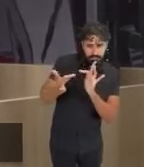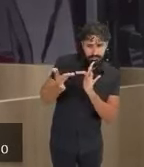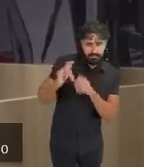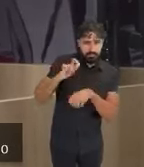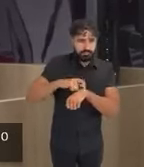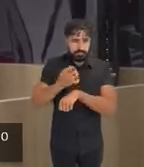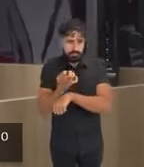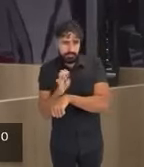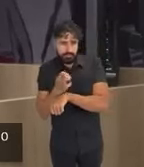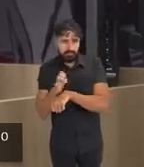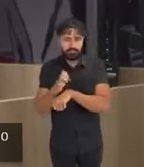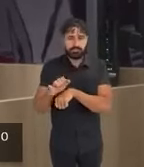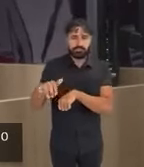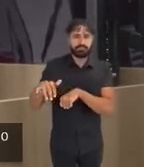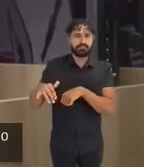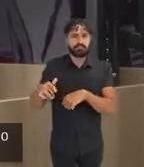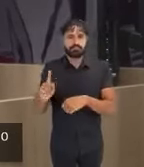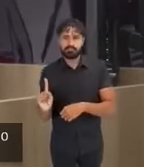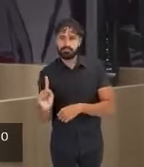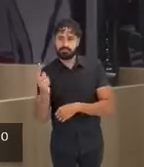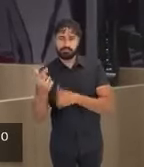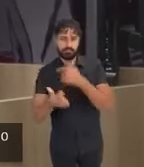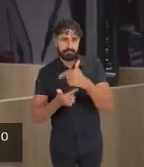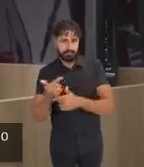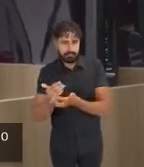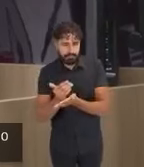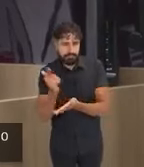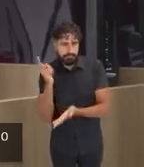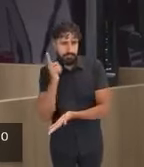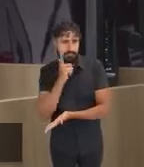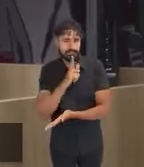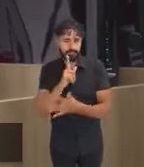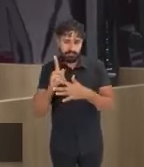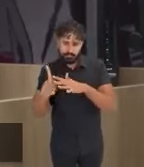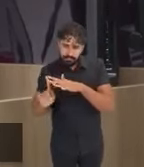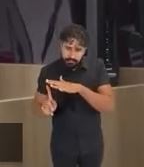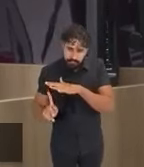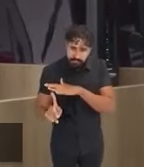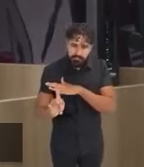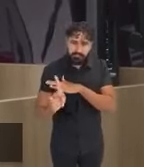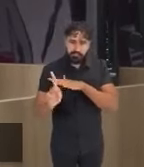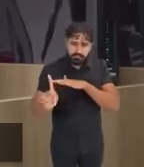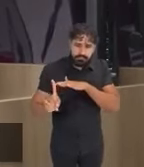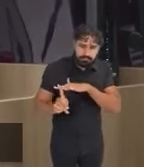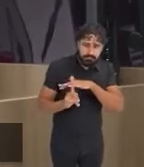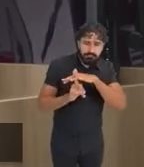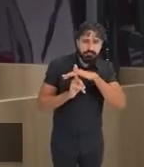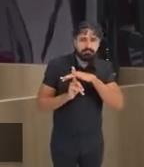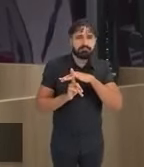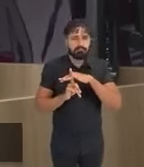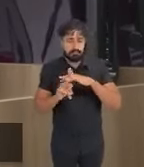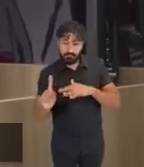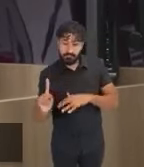com o setor produtivo, no primeiro emprego, ele já consiga, a partir daí, ter sua inserção definitiva, sua primeira inserção no